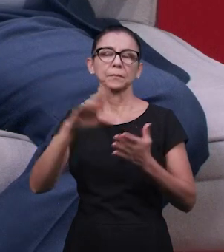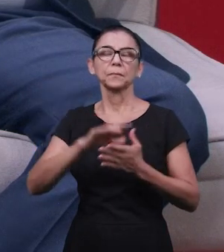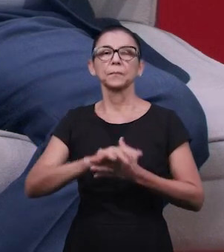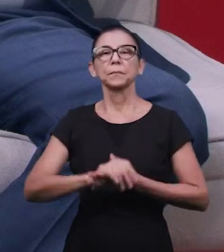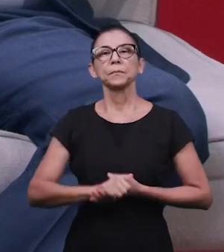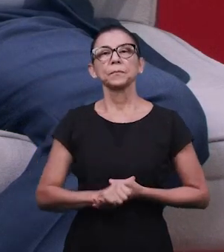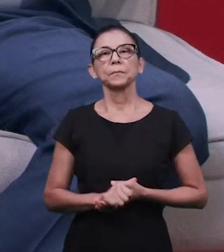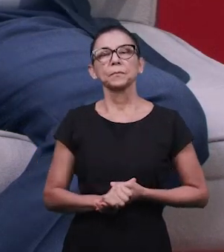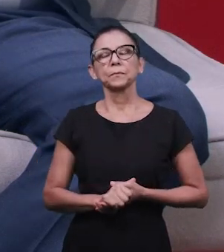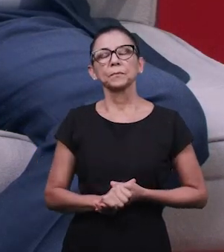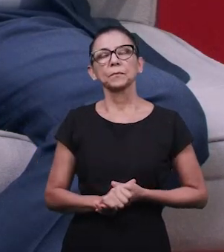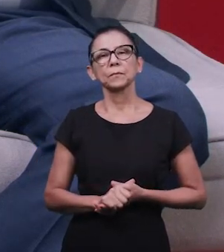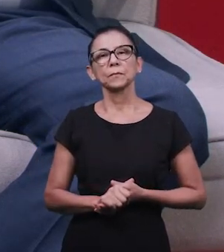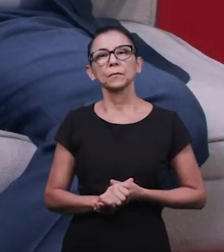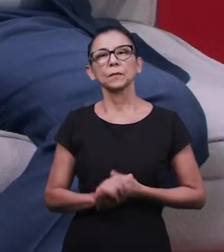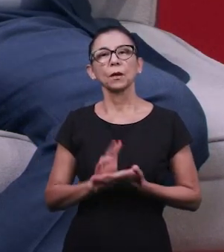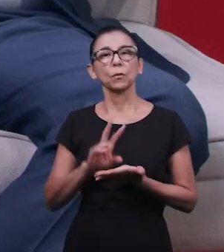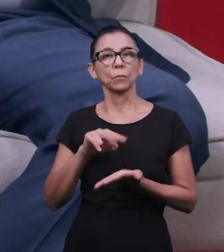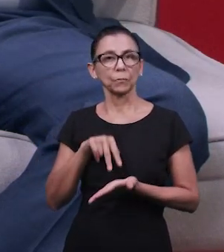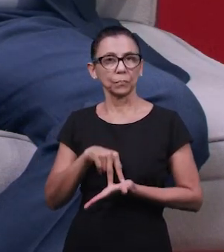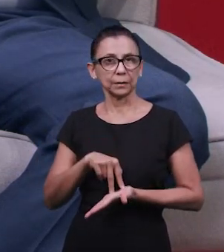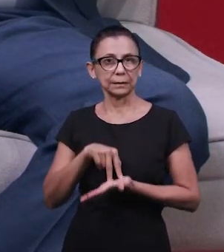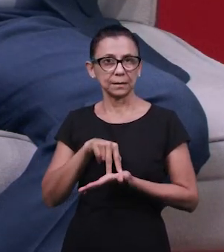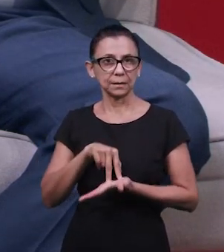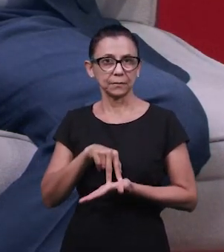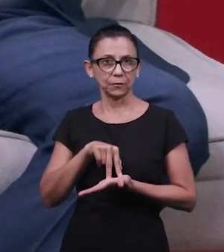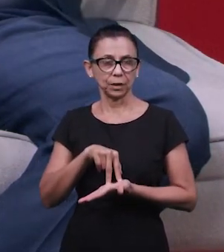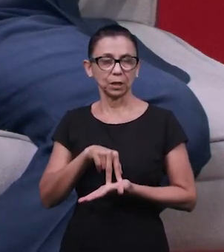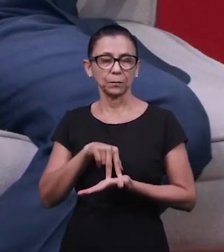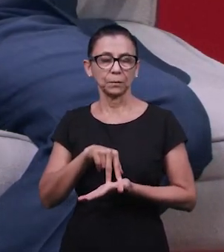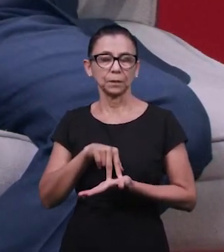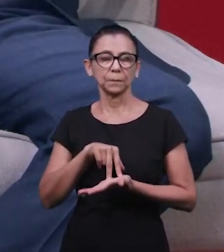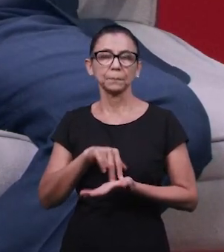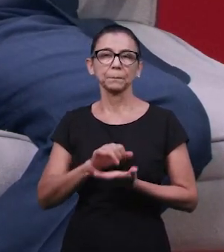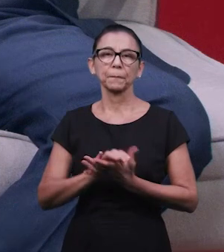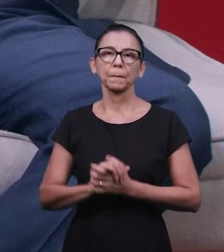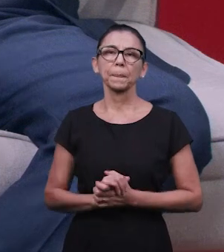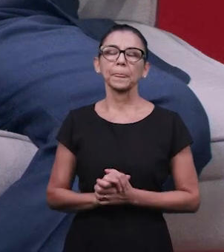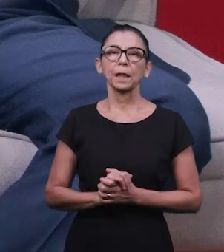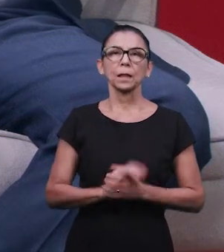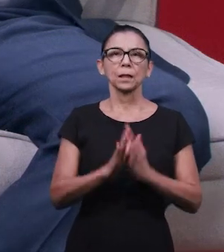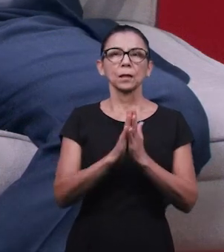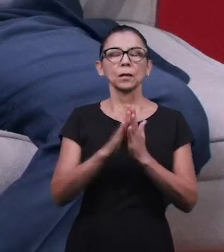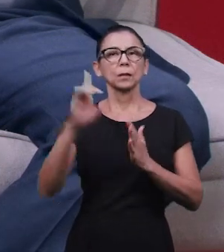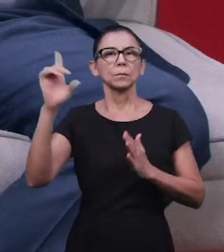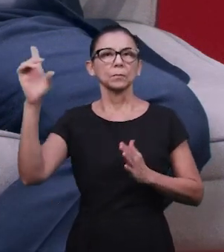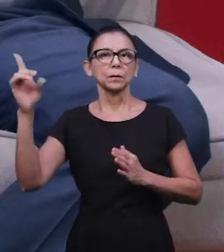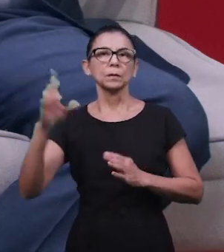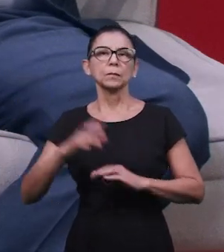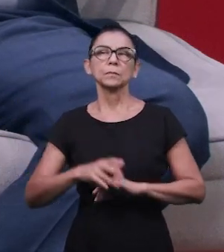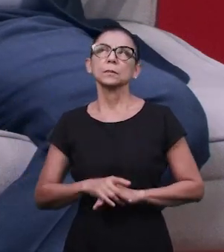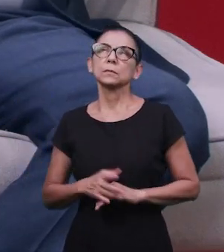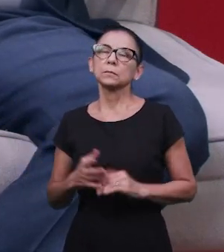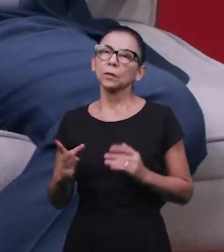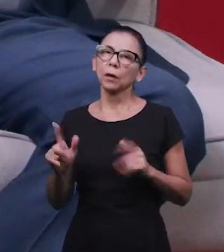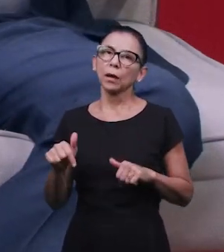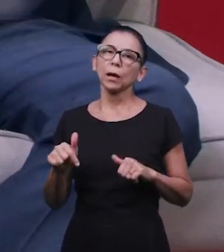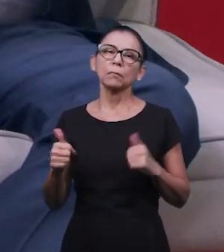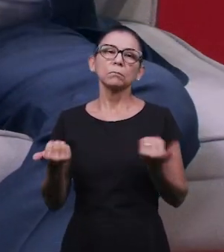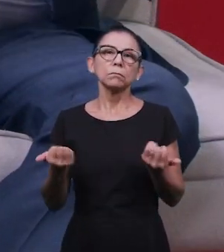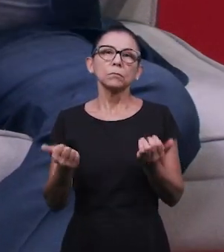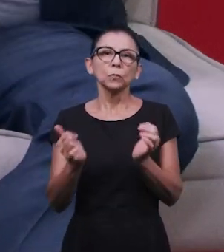operações do Espírito Santo de Deus através da palavra, que é a base, que é o fundamento